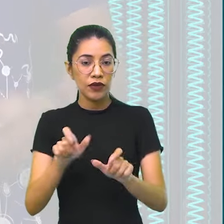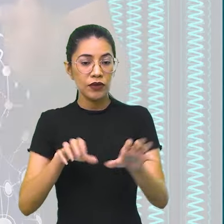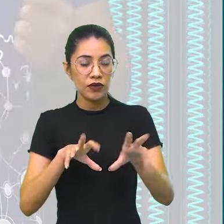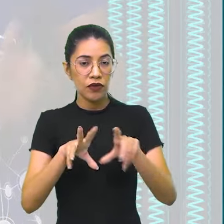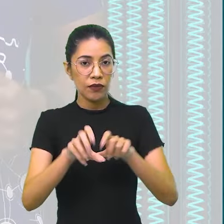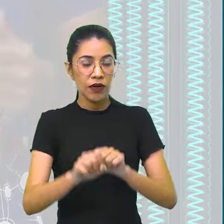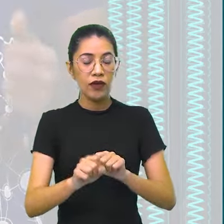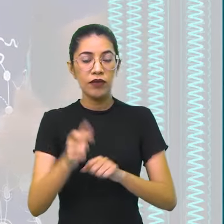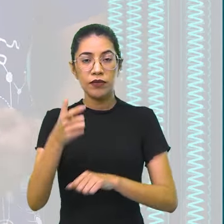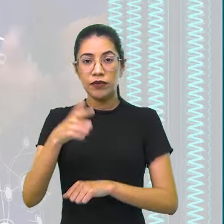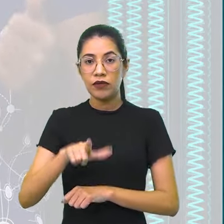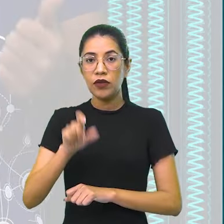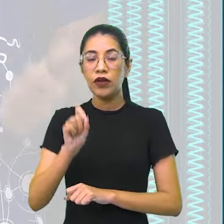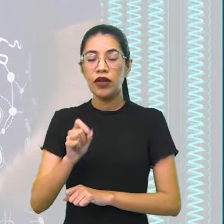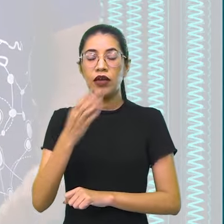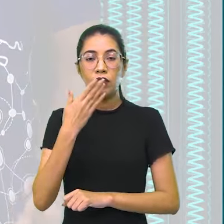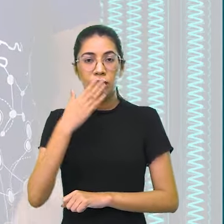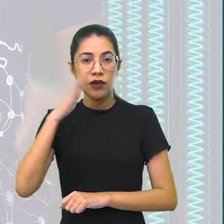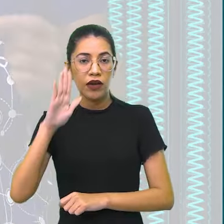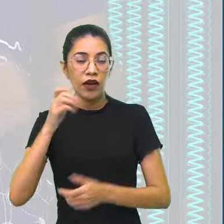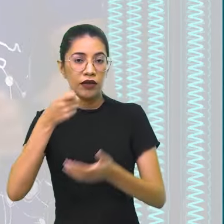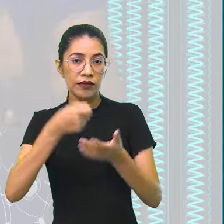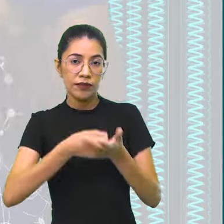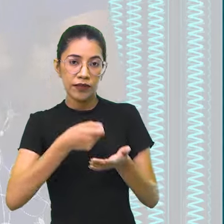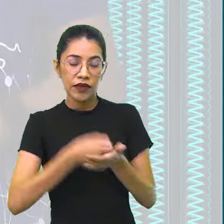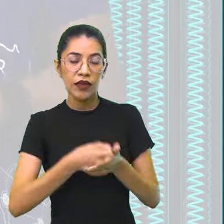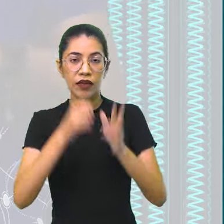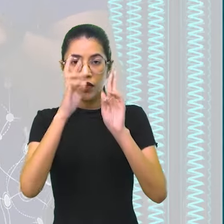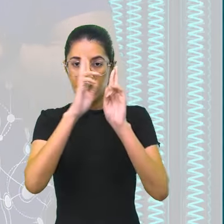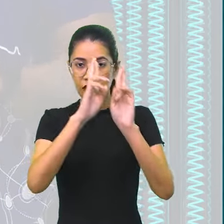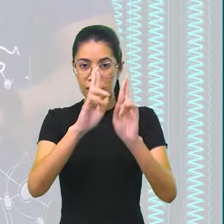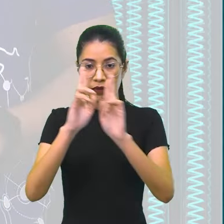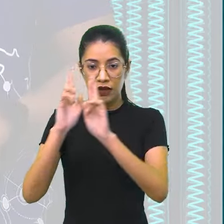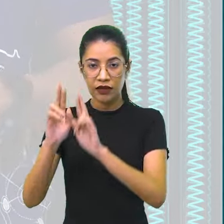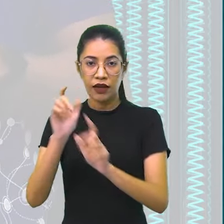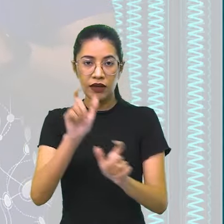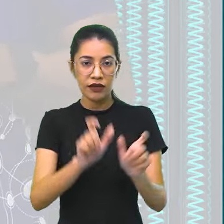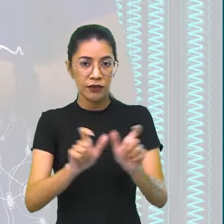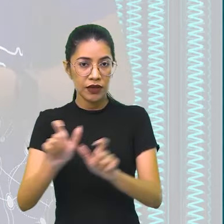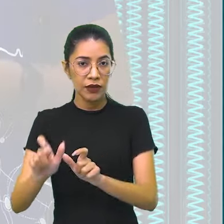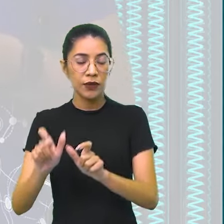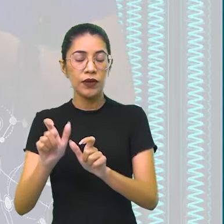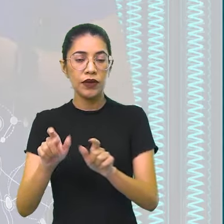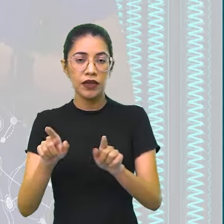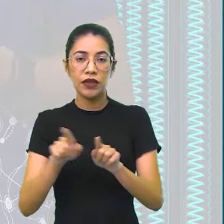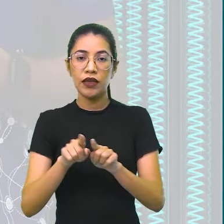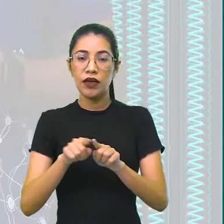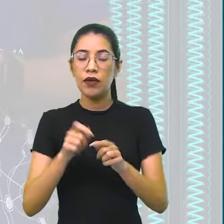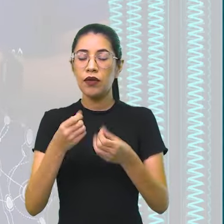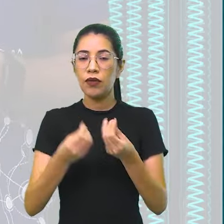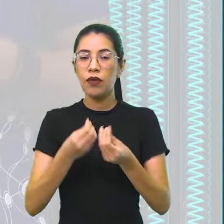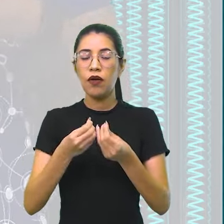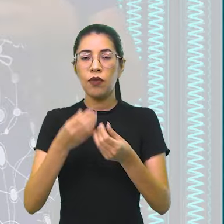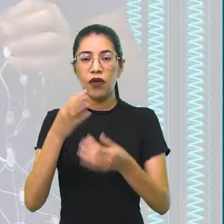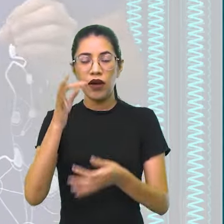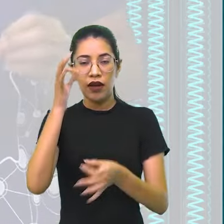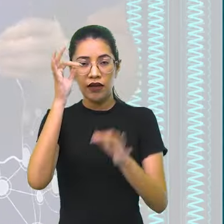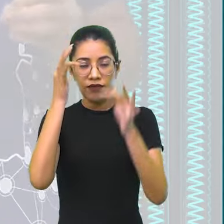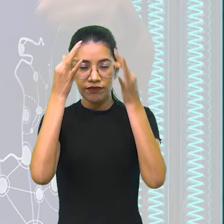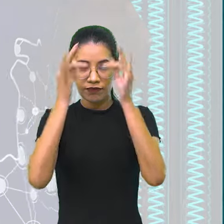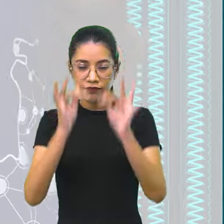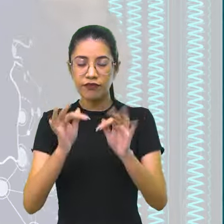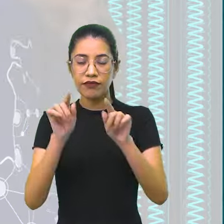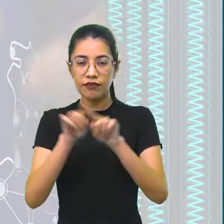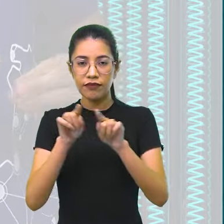repetiam que iriam cumprir seus deveres e respeitar seus semelhantes com firmeza e honestidade. É como